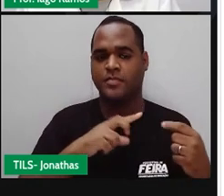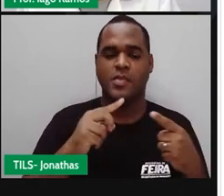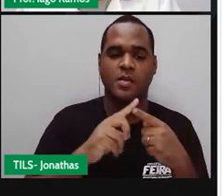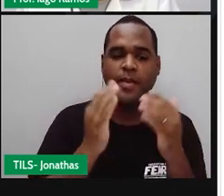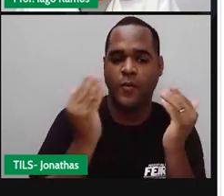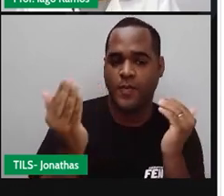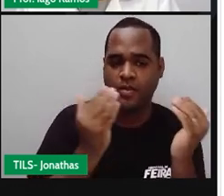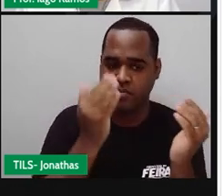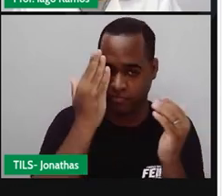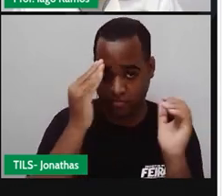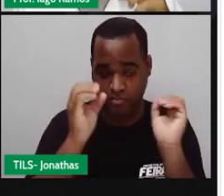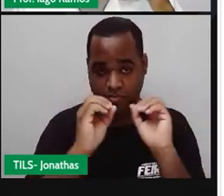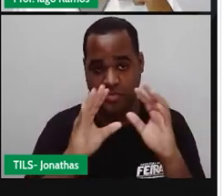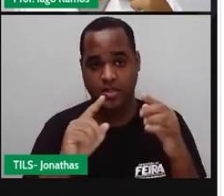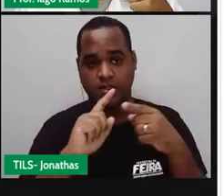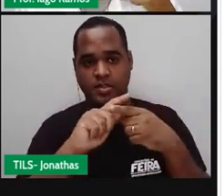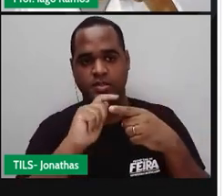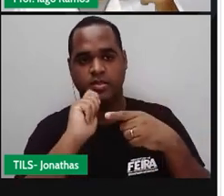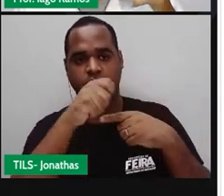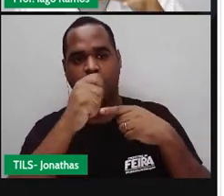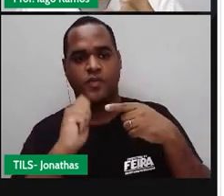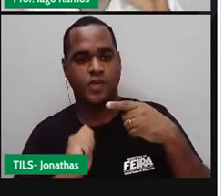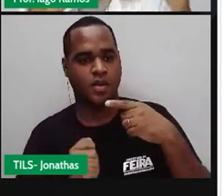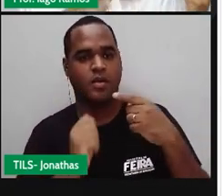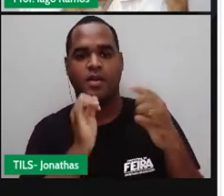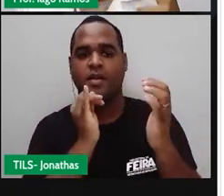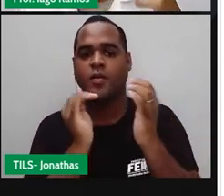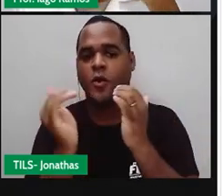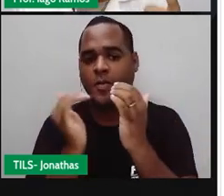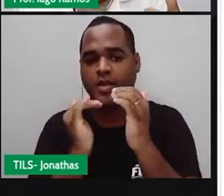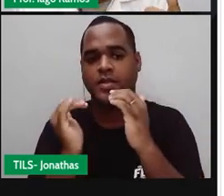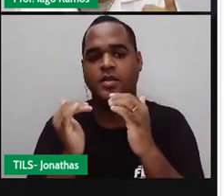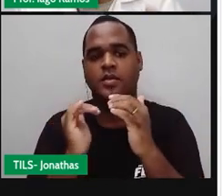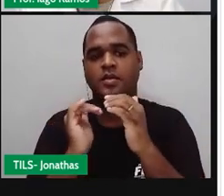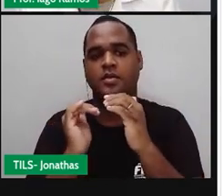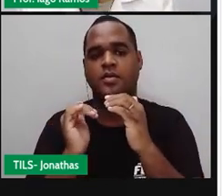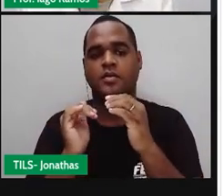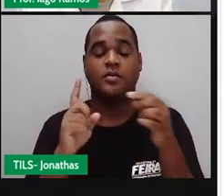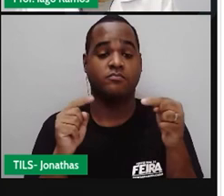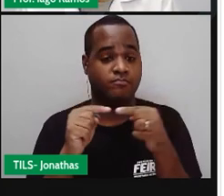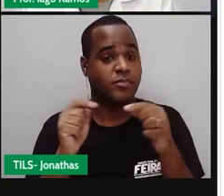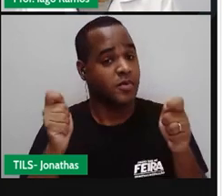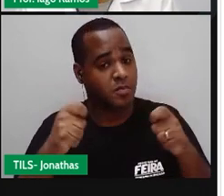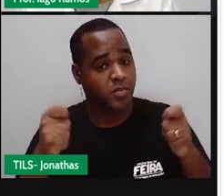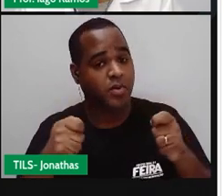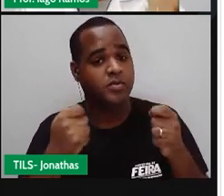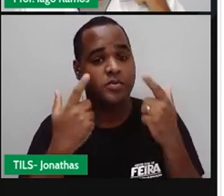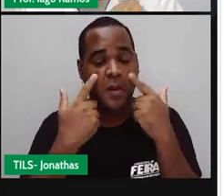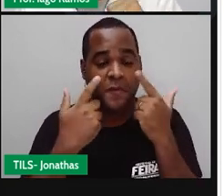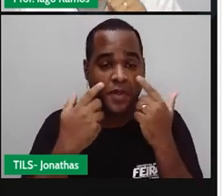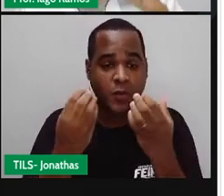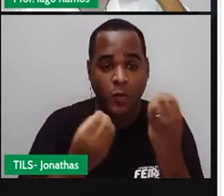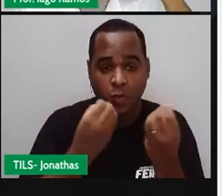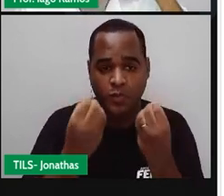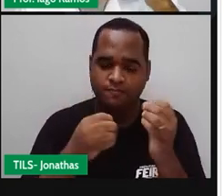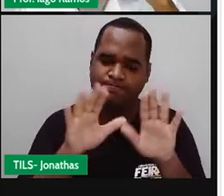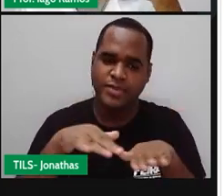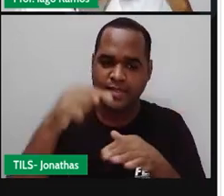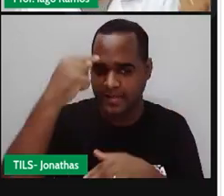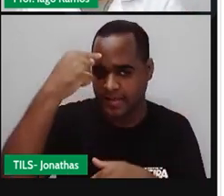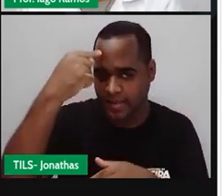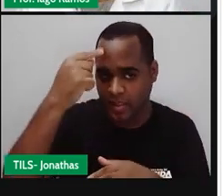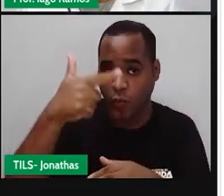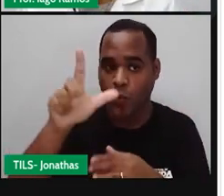representando através da fração quando a ideia foi comparado Total com parte é uma possibilidade quando a ideia